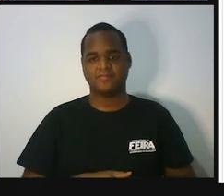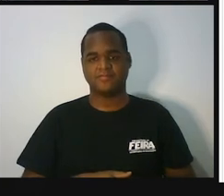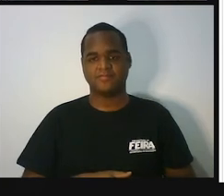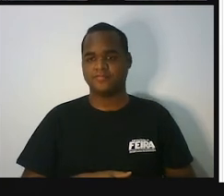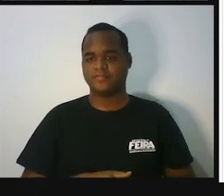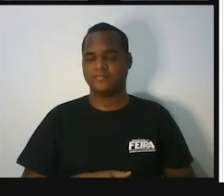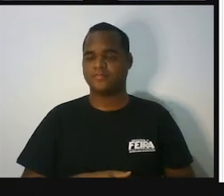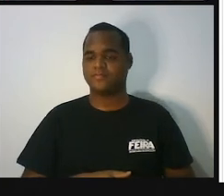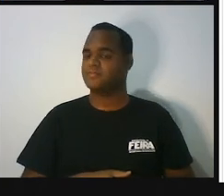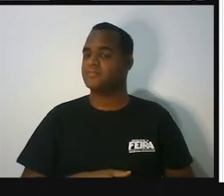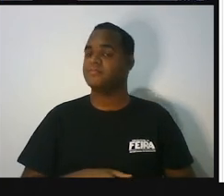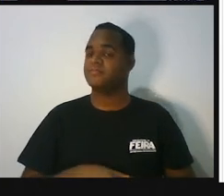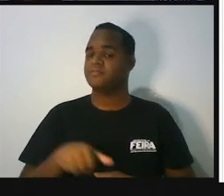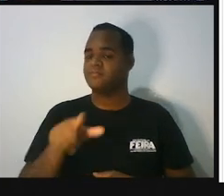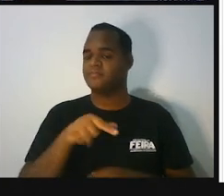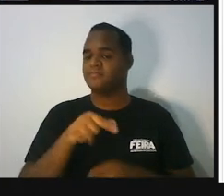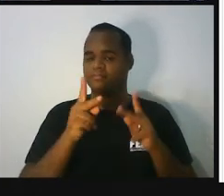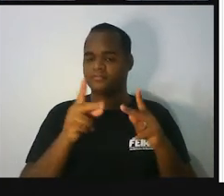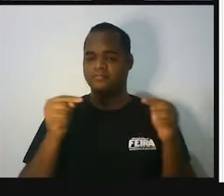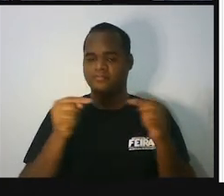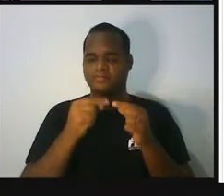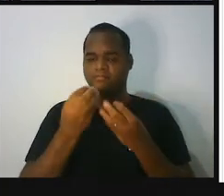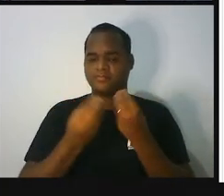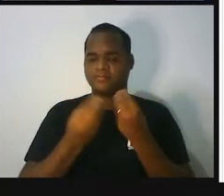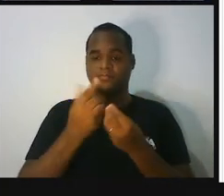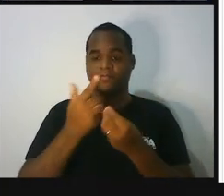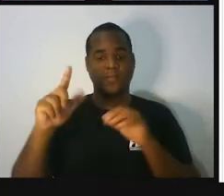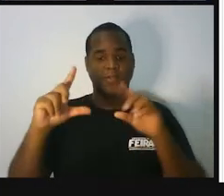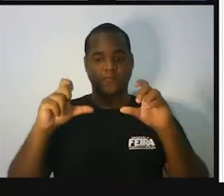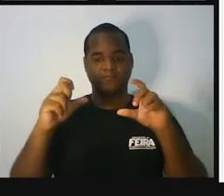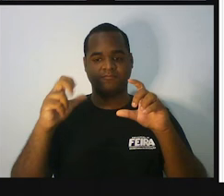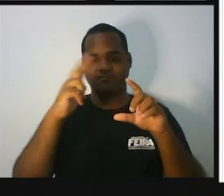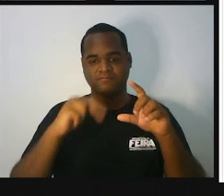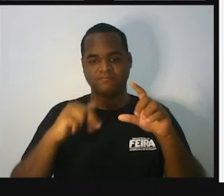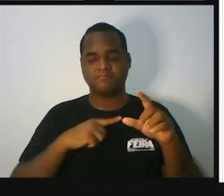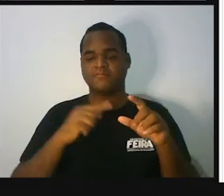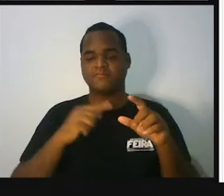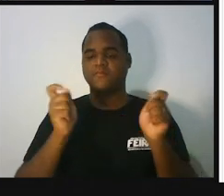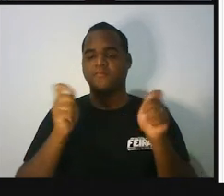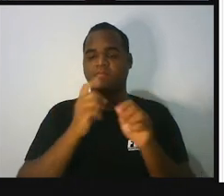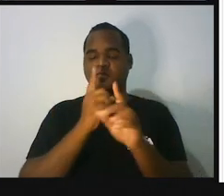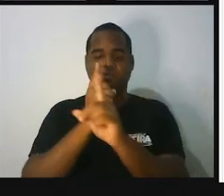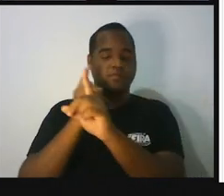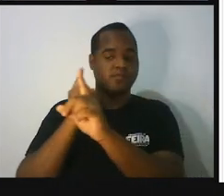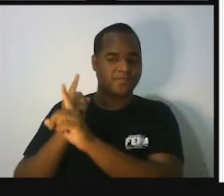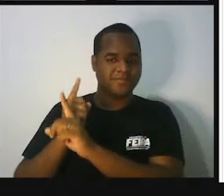Mas vamos continuar? Vamos pensar ali agora na outra figura. Como é que eu vou achar